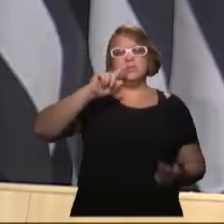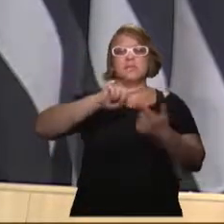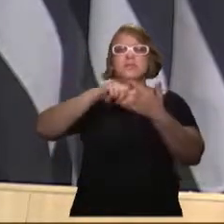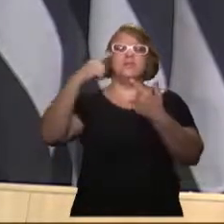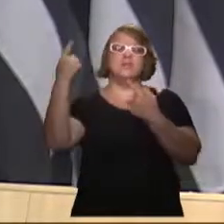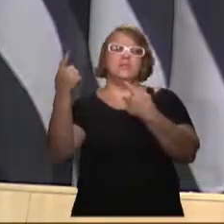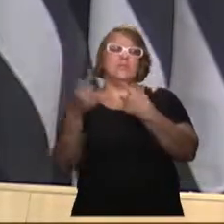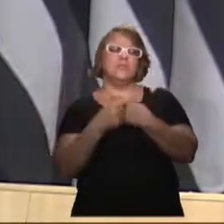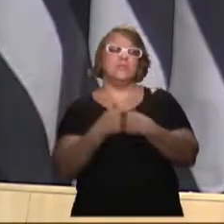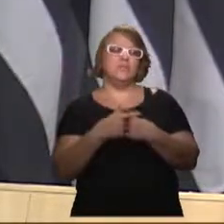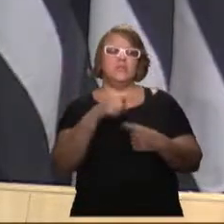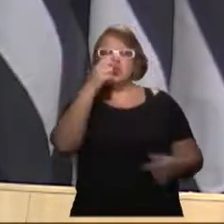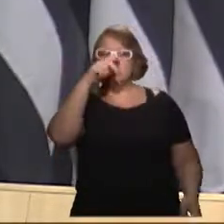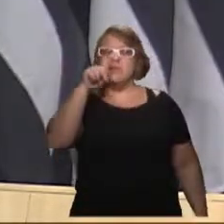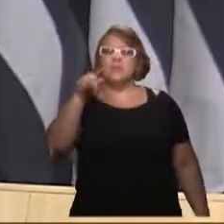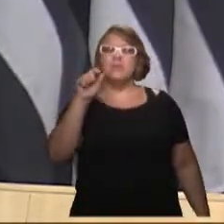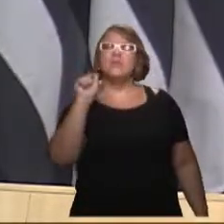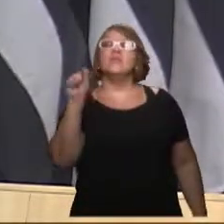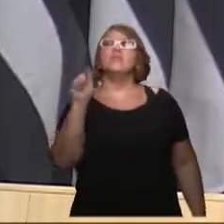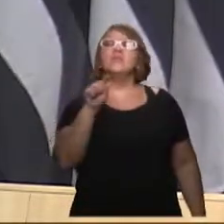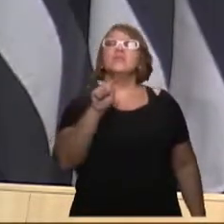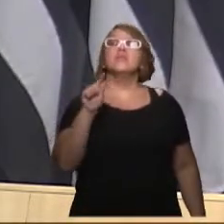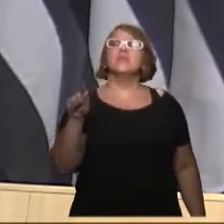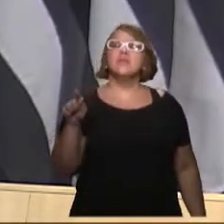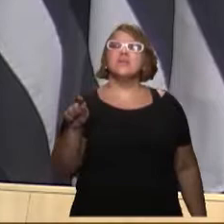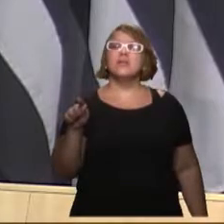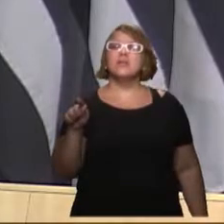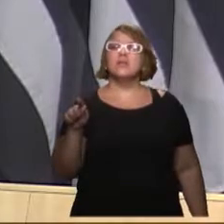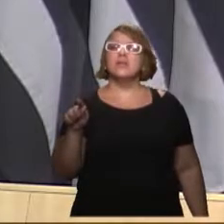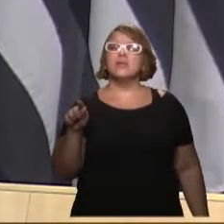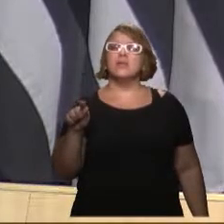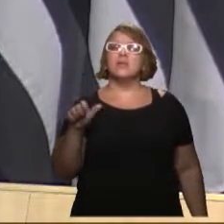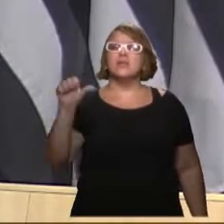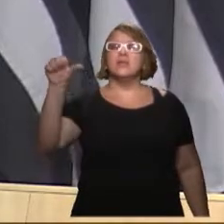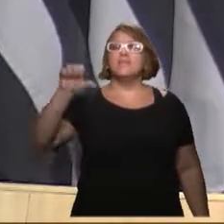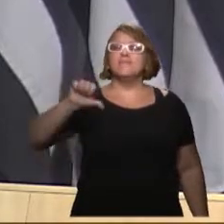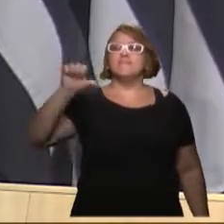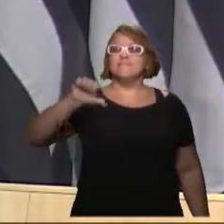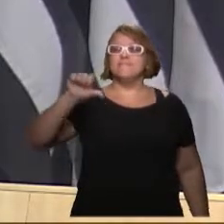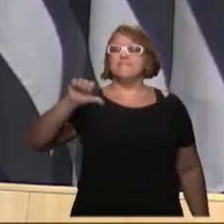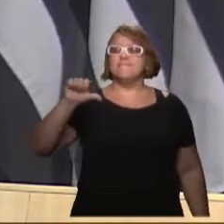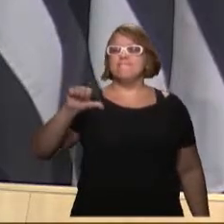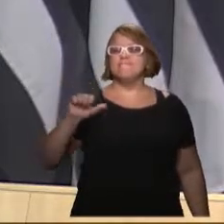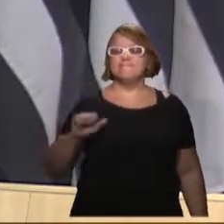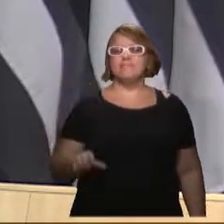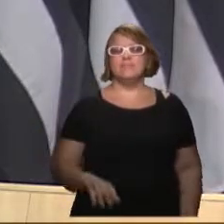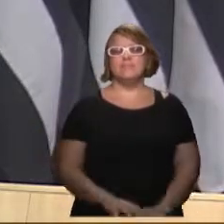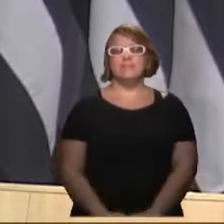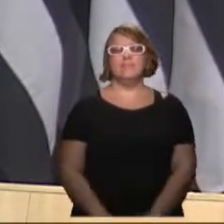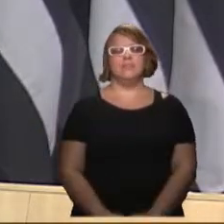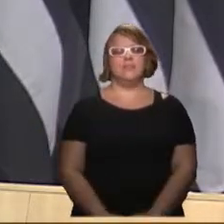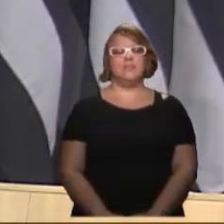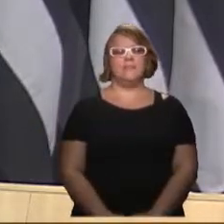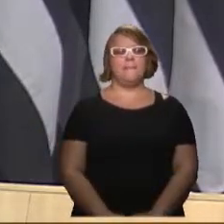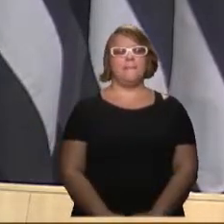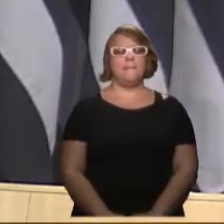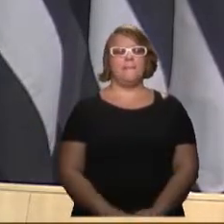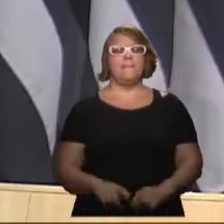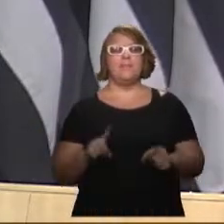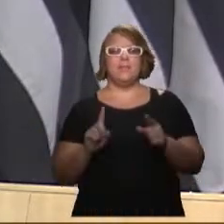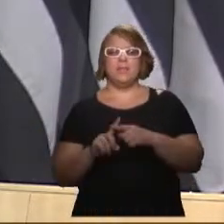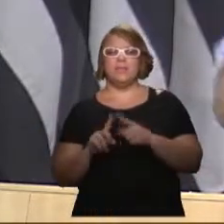pior. Era o Ortiz ou era o Júnior? Quem que era pior? Porque o primeiro, como